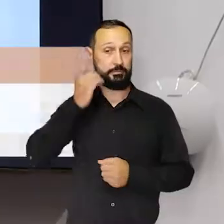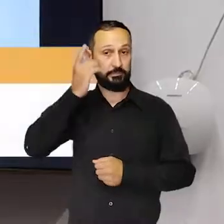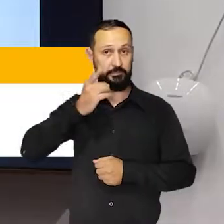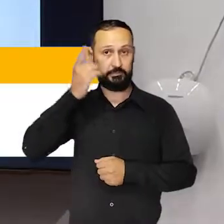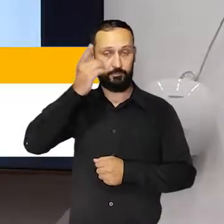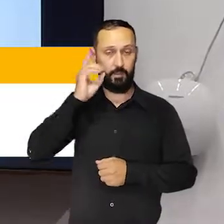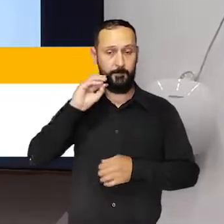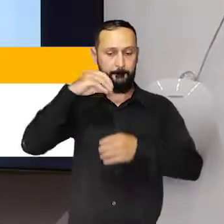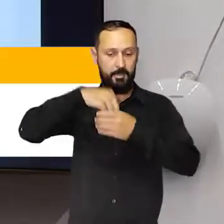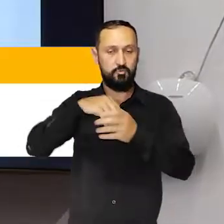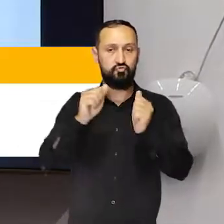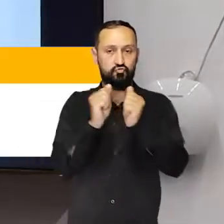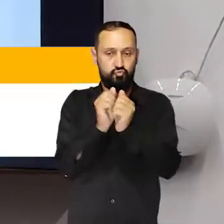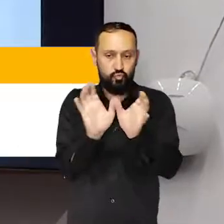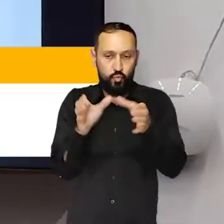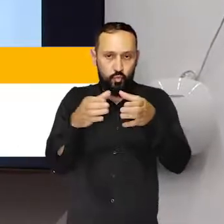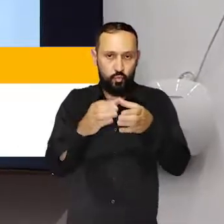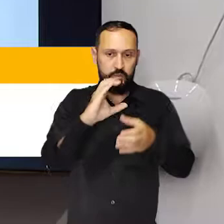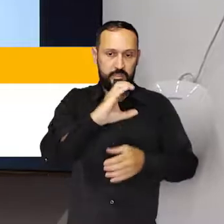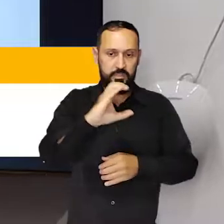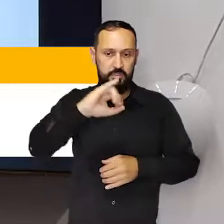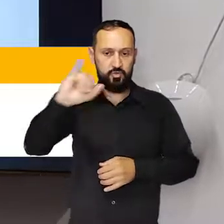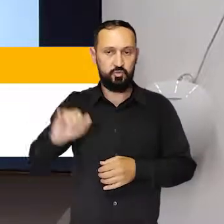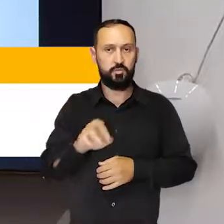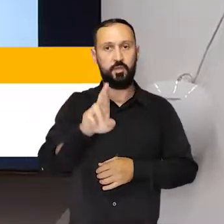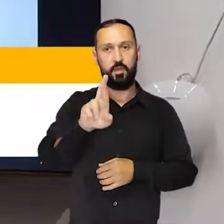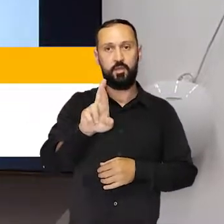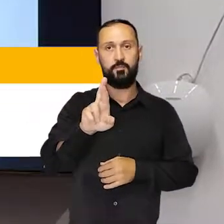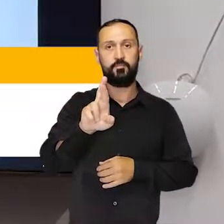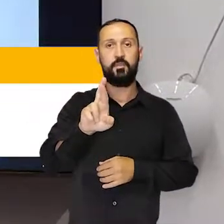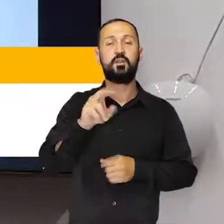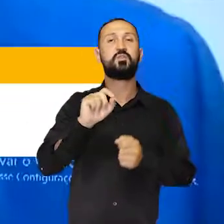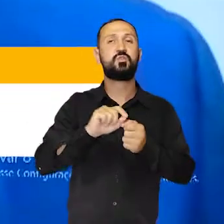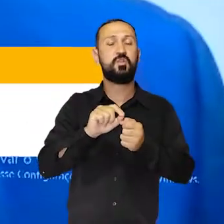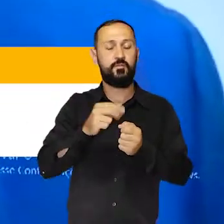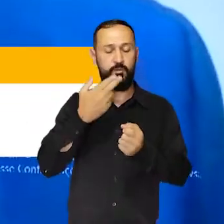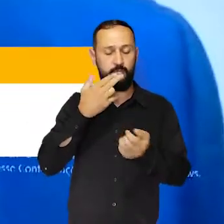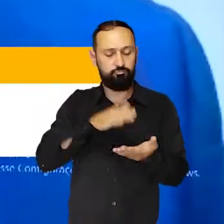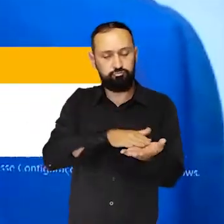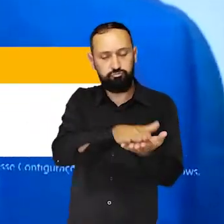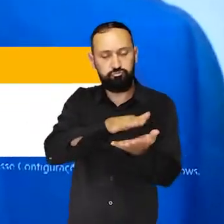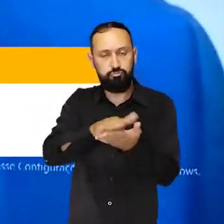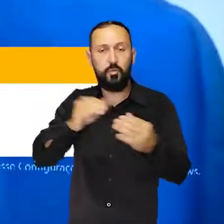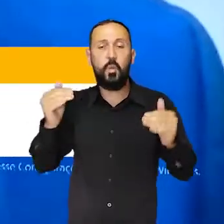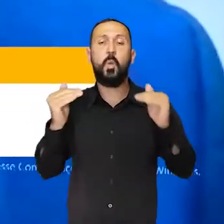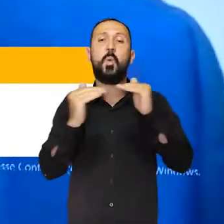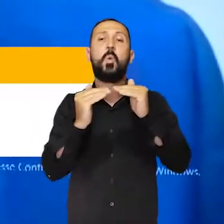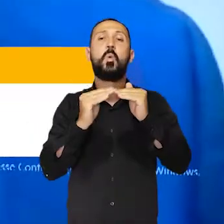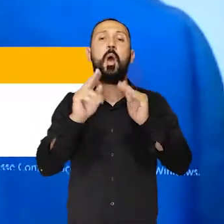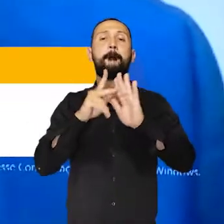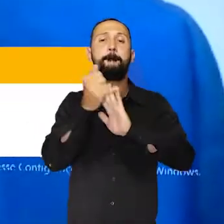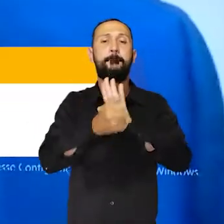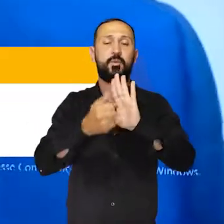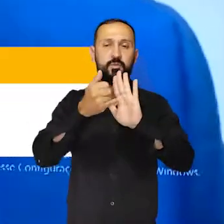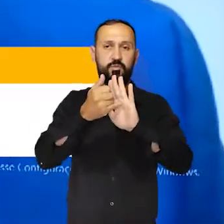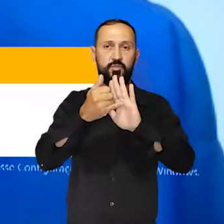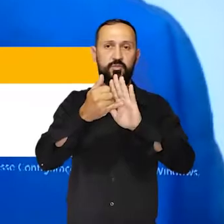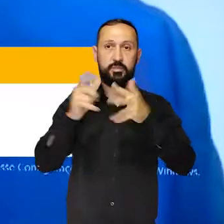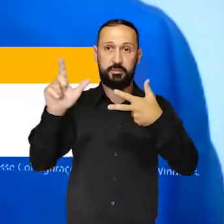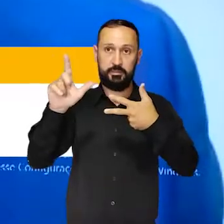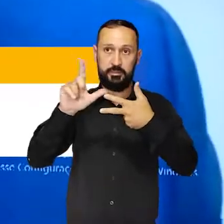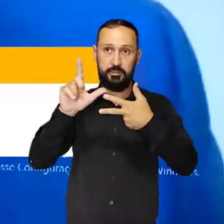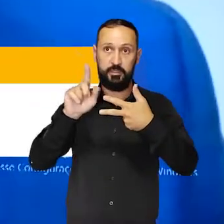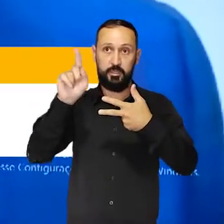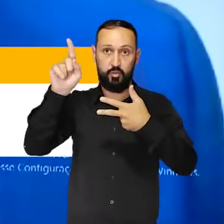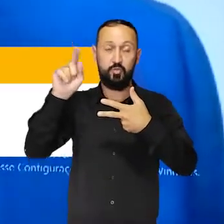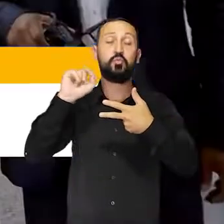os parlamentares membros da comissão de Constituição justiça e redação emitiram pareceres favoráveis aos projetos